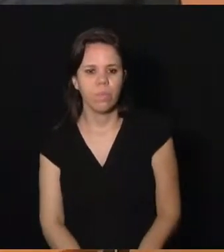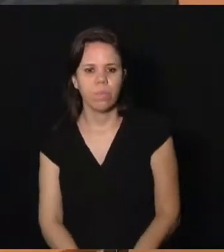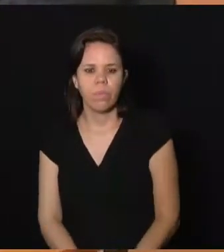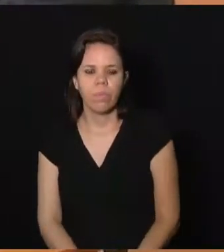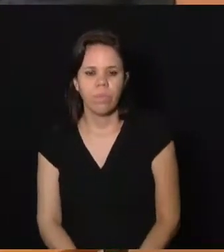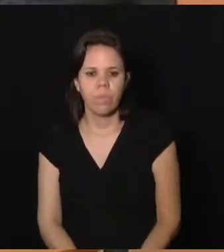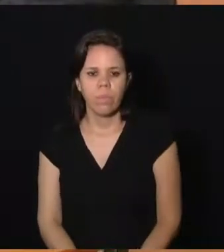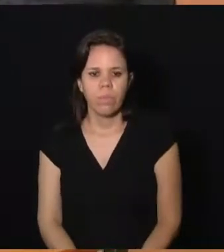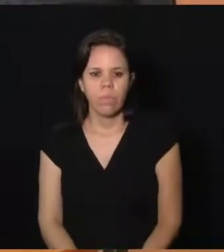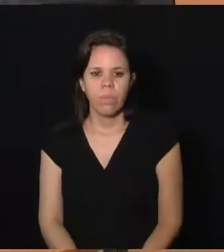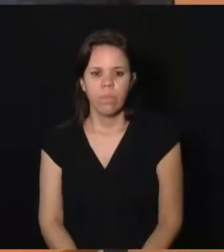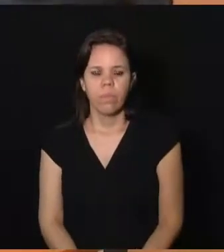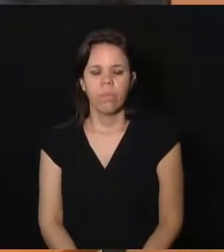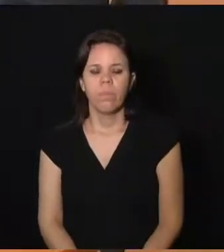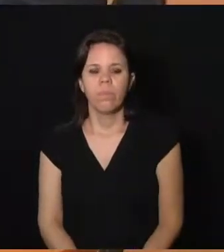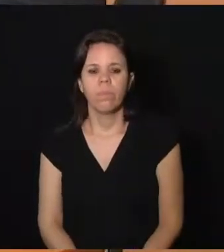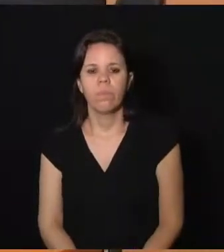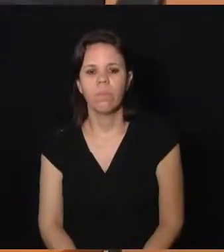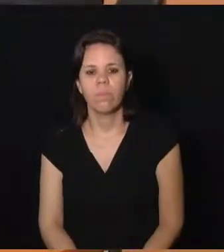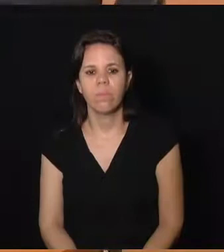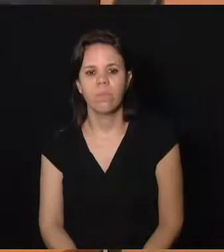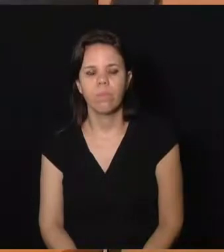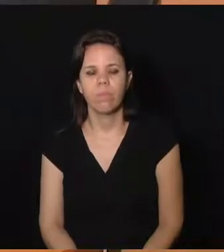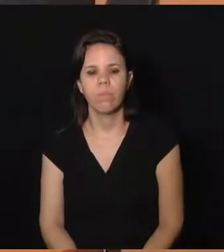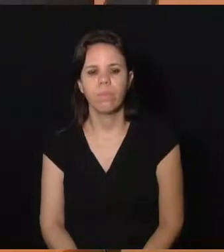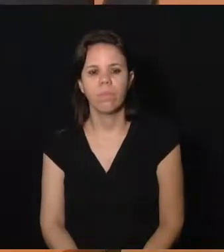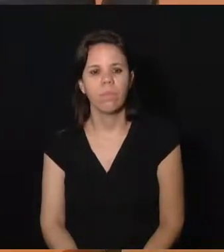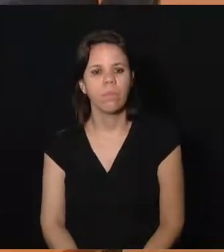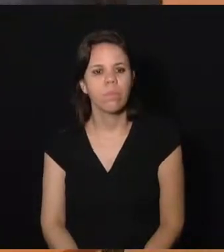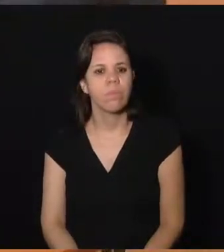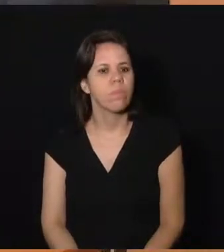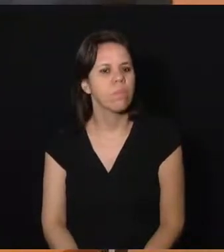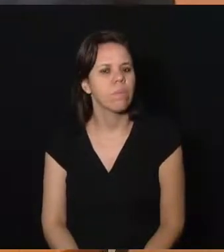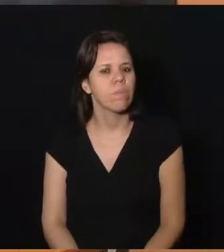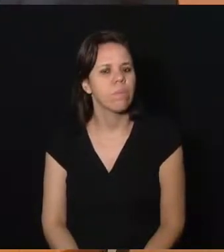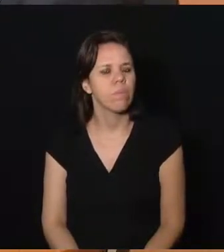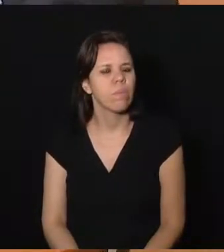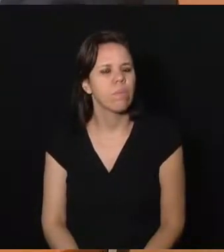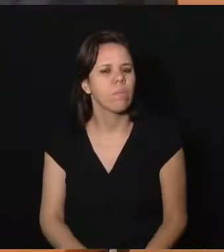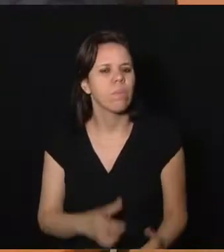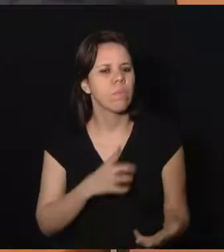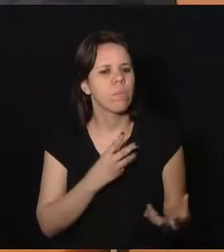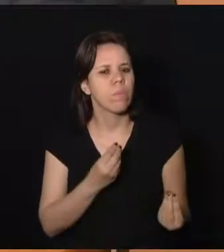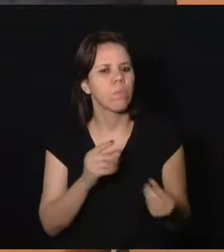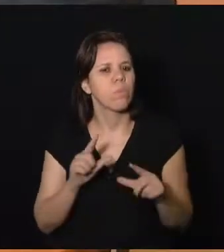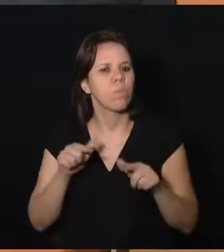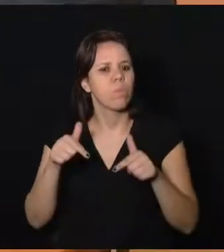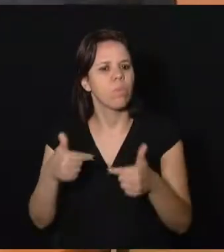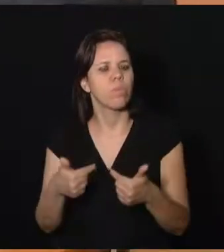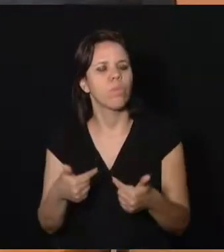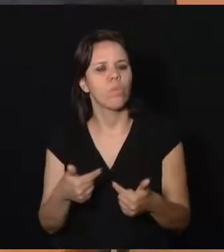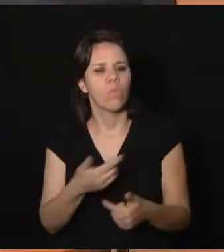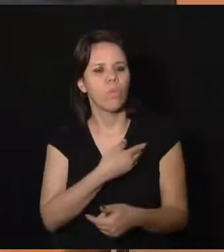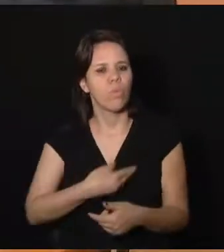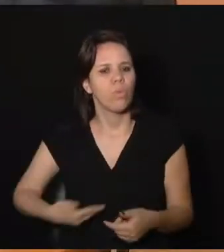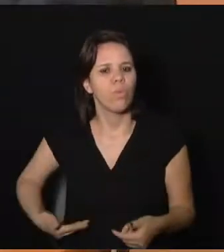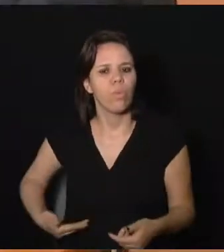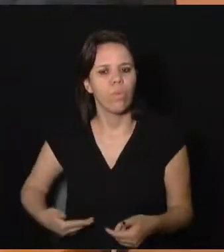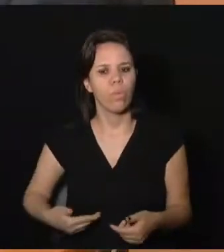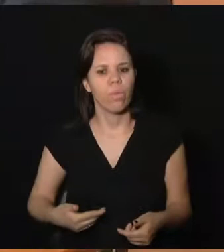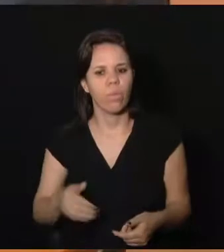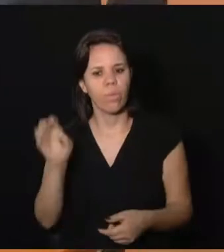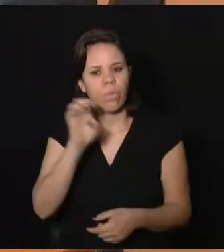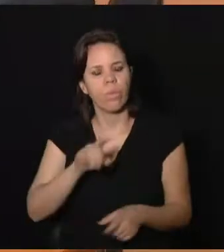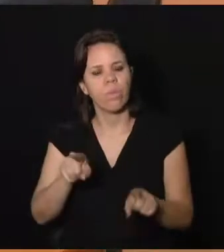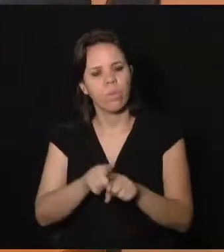Como ele me citou, claro, lógico, rapidinho. à vontade. Existem muitas ações que o governo britânico pratica e das quais